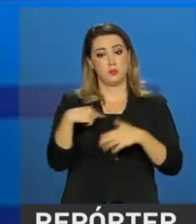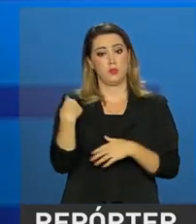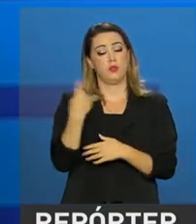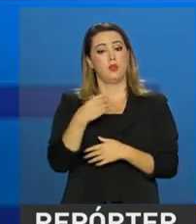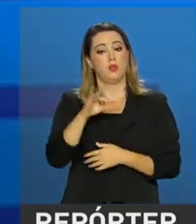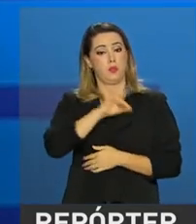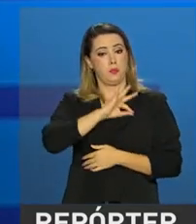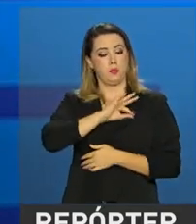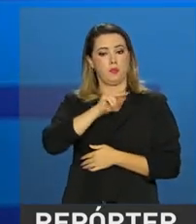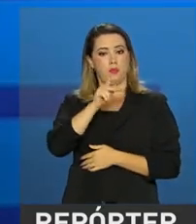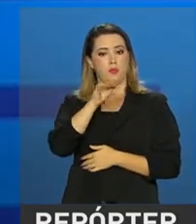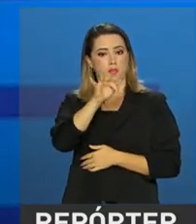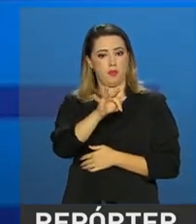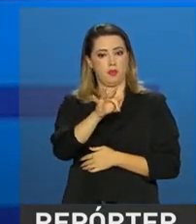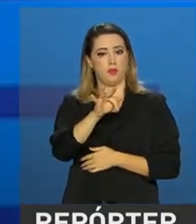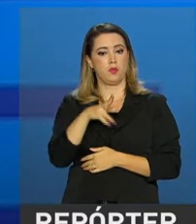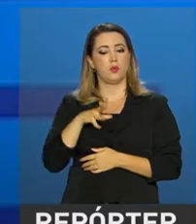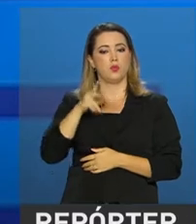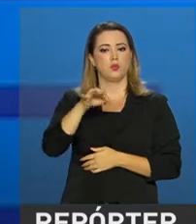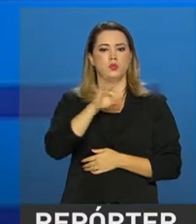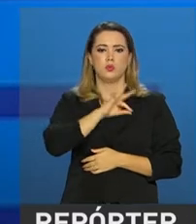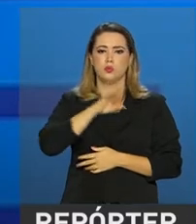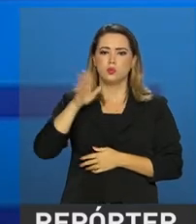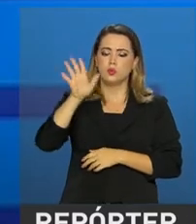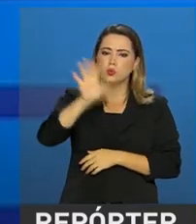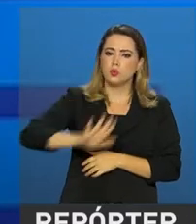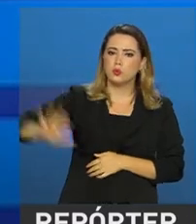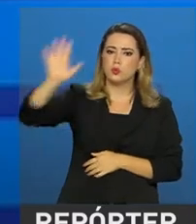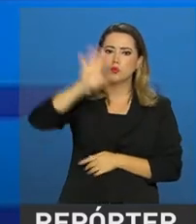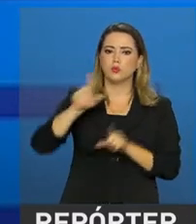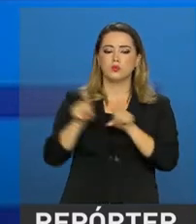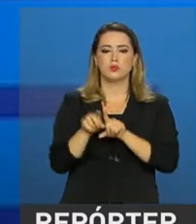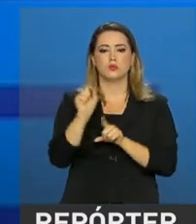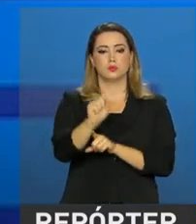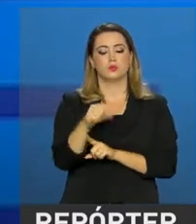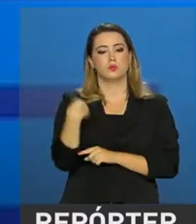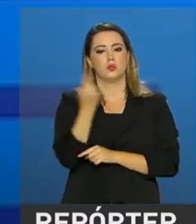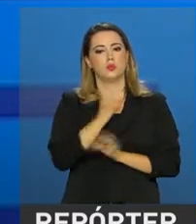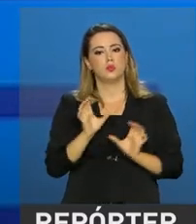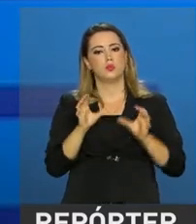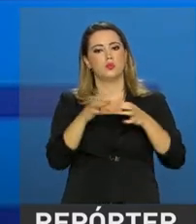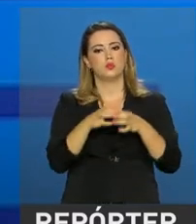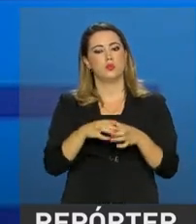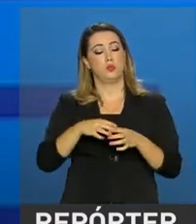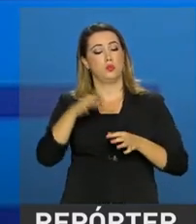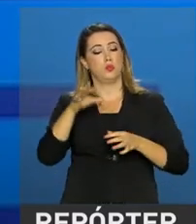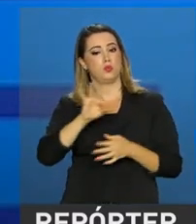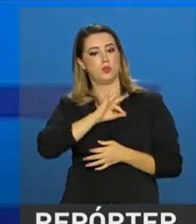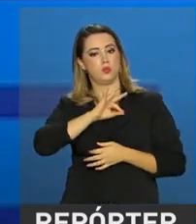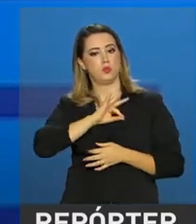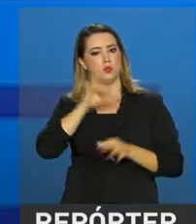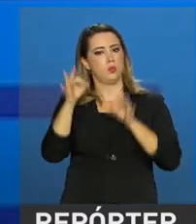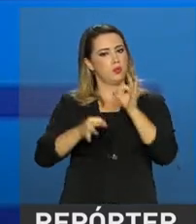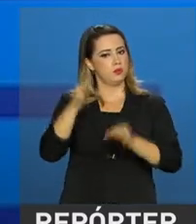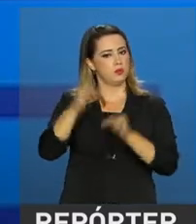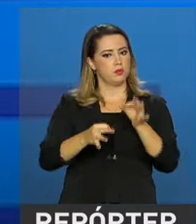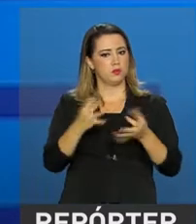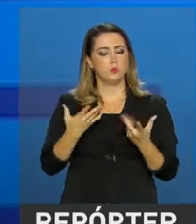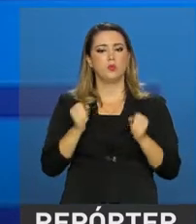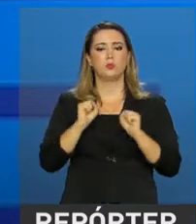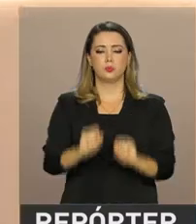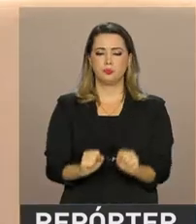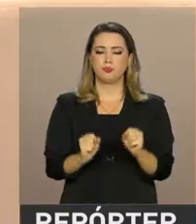ela participa, né, em todo o país, em todas as suas 27 superintendências nós temos equipes de polícia judiciária para atender as ocorrências,